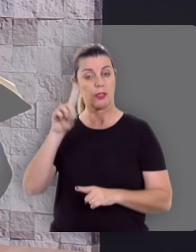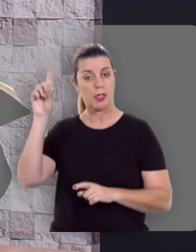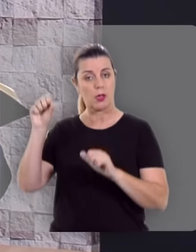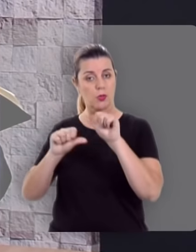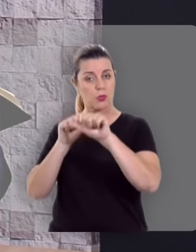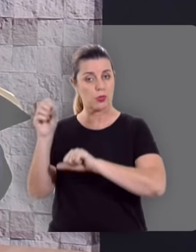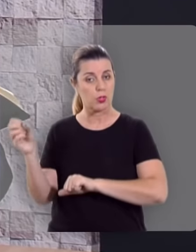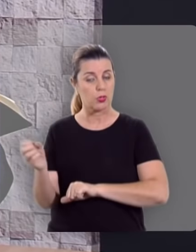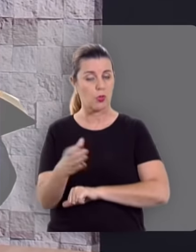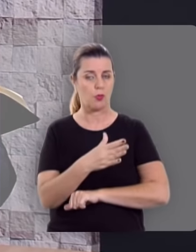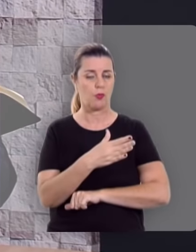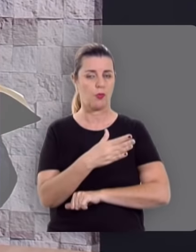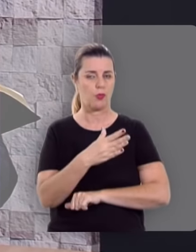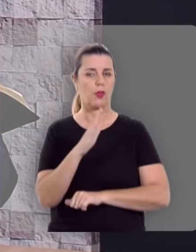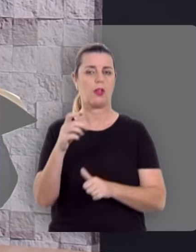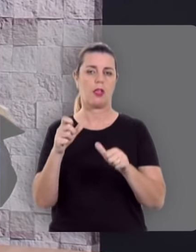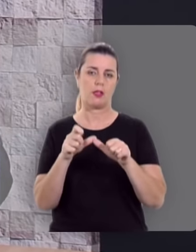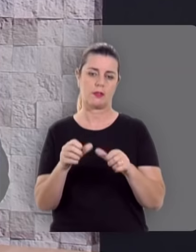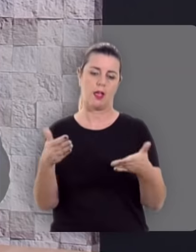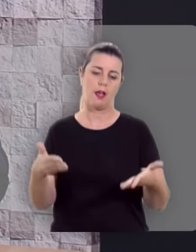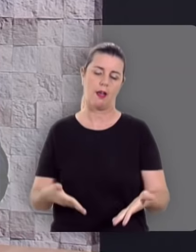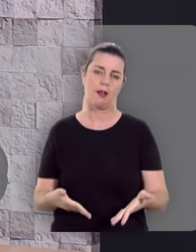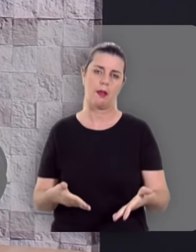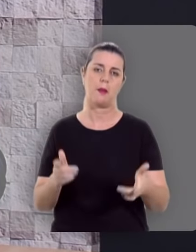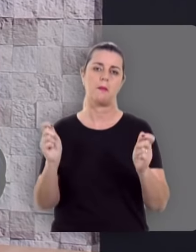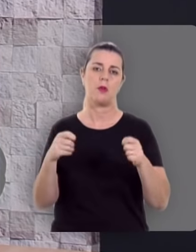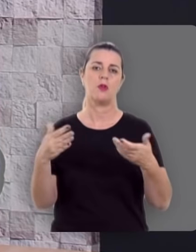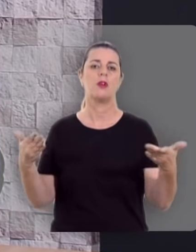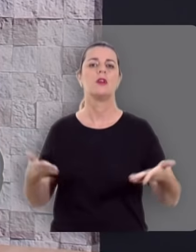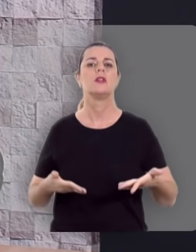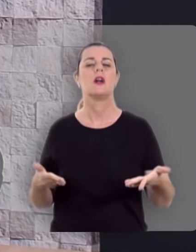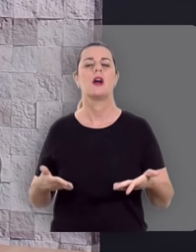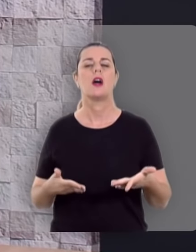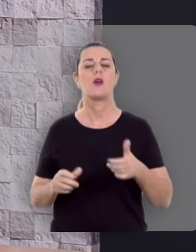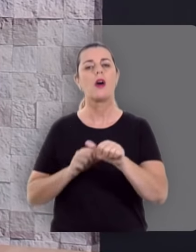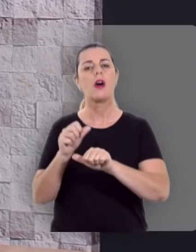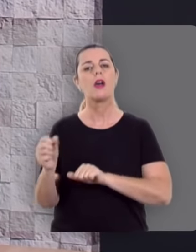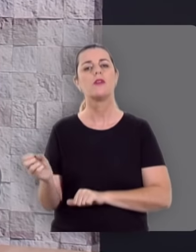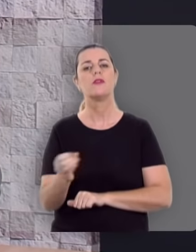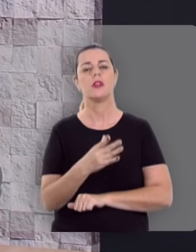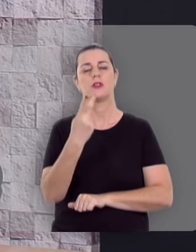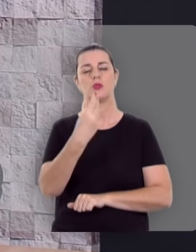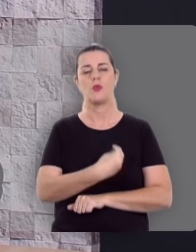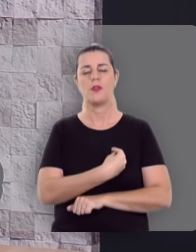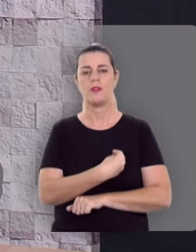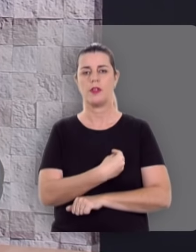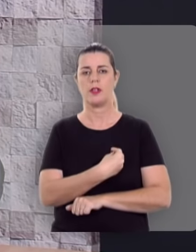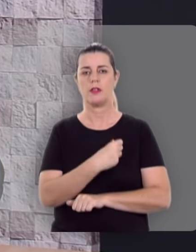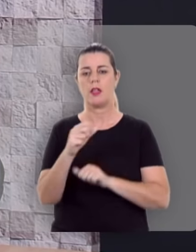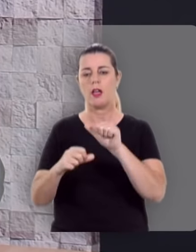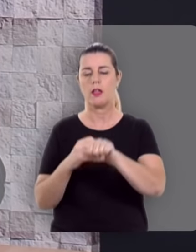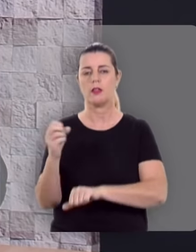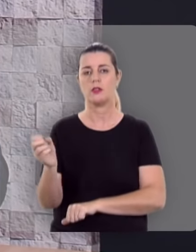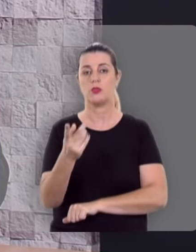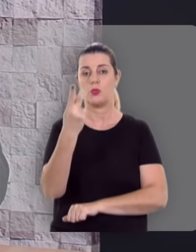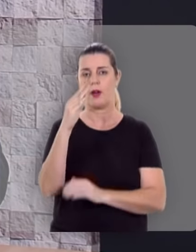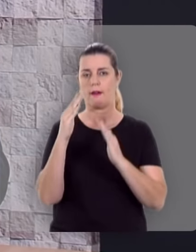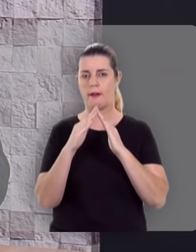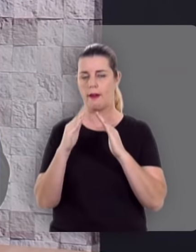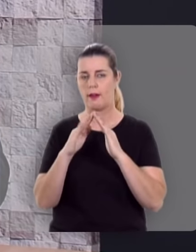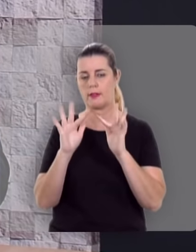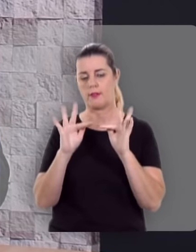da restauração está aqui e pode agora mesmo restaurar sua vida, restaurar seu